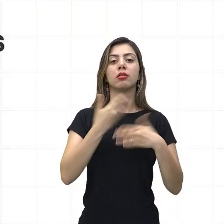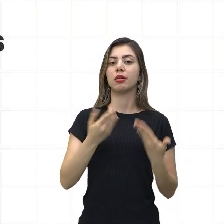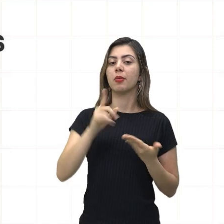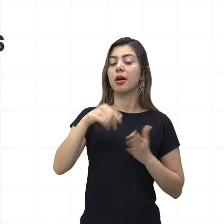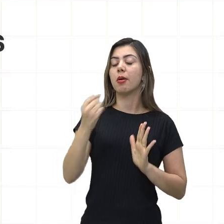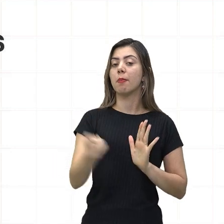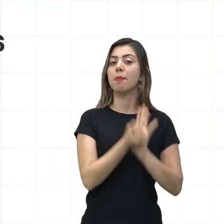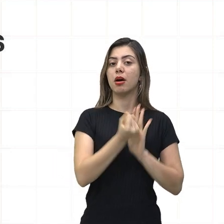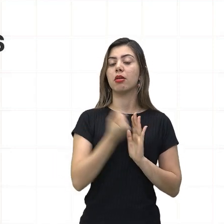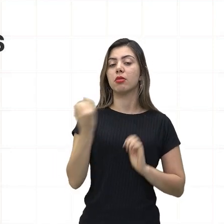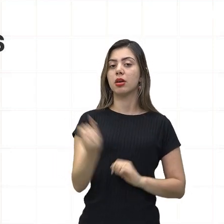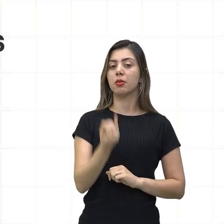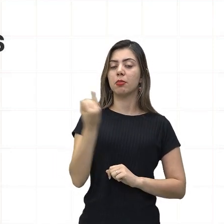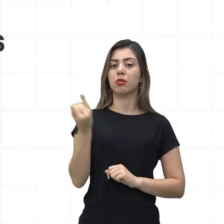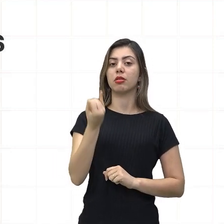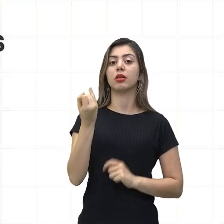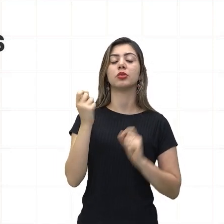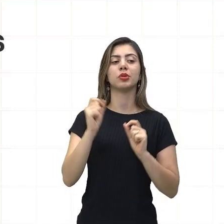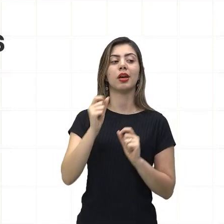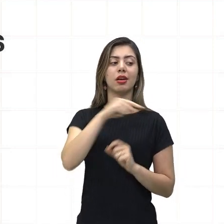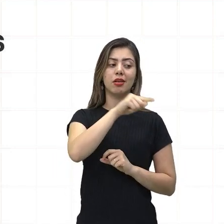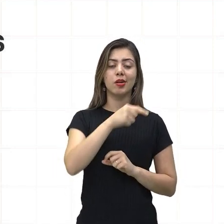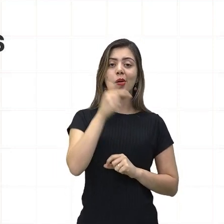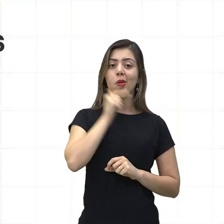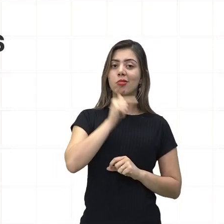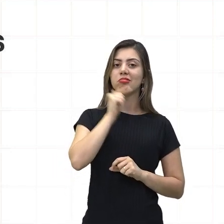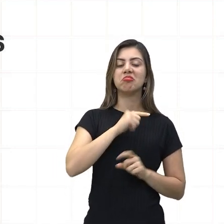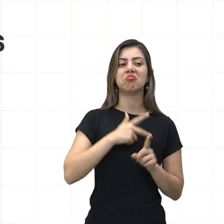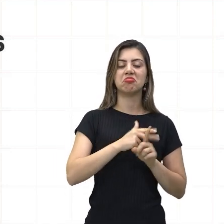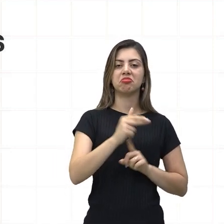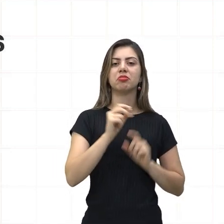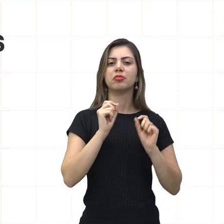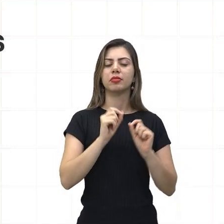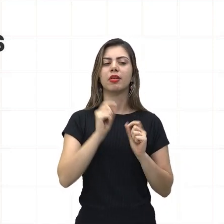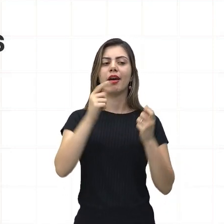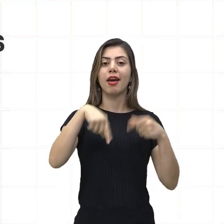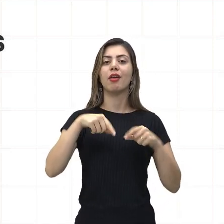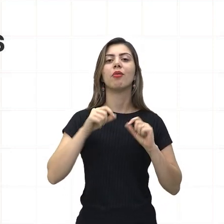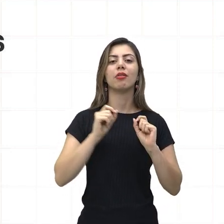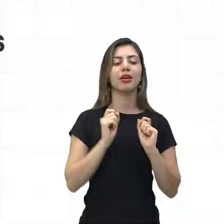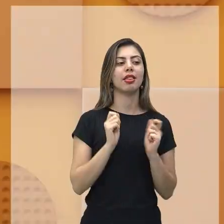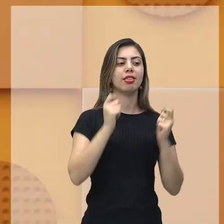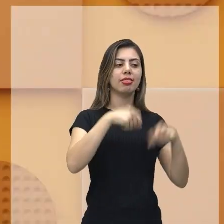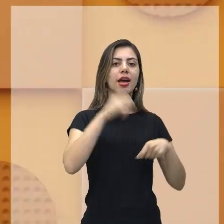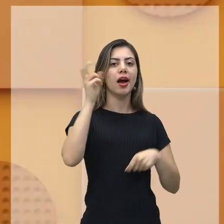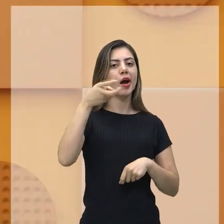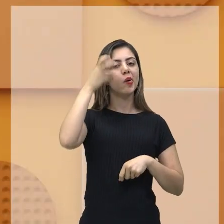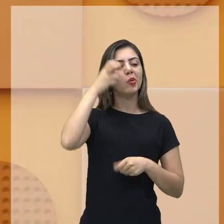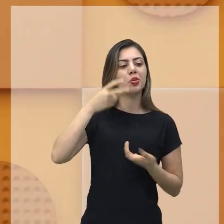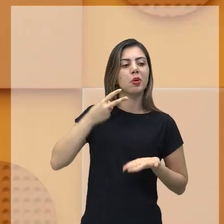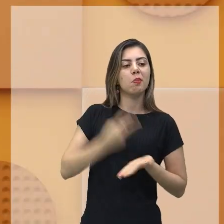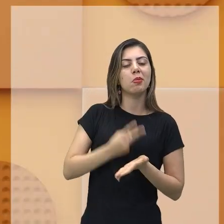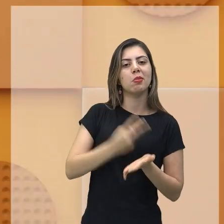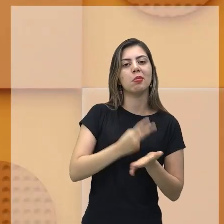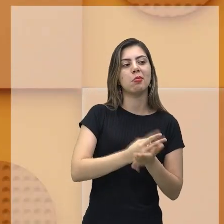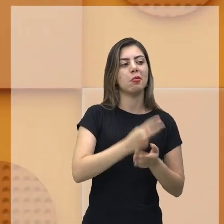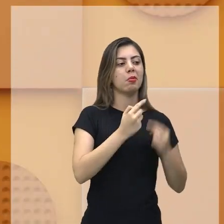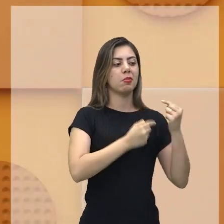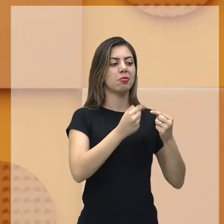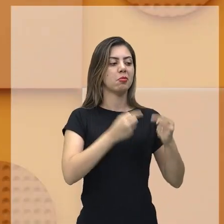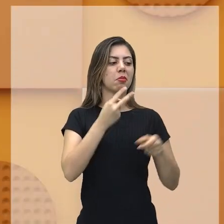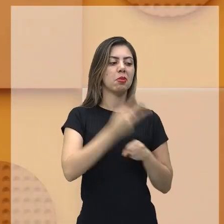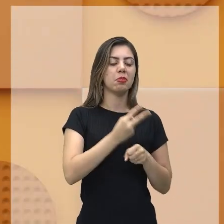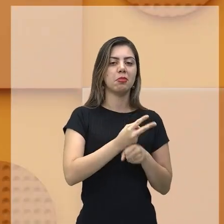galera, e outra importante conquista dos povos indígenas é a preservação de sua cultura, tá, gente? Cultura tão